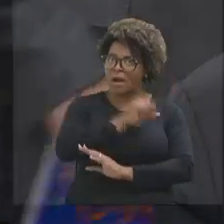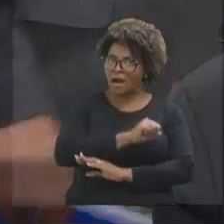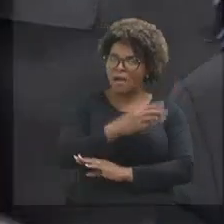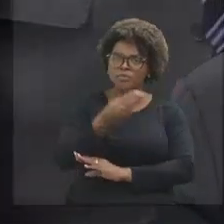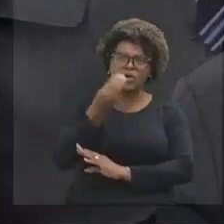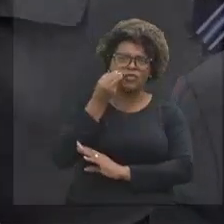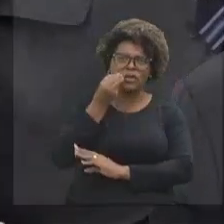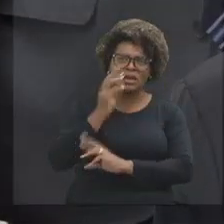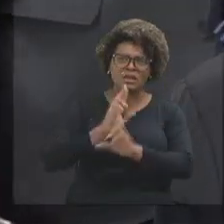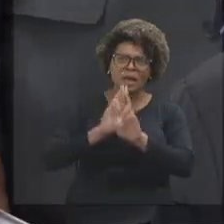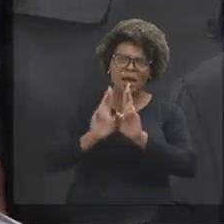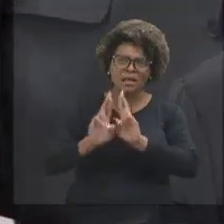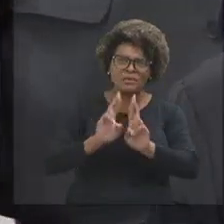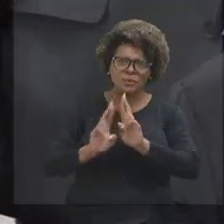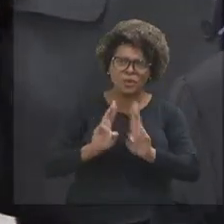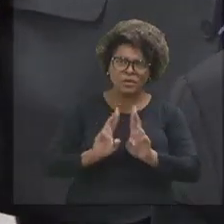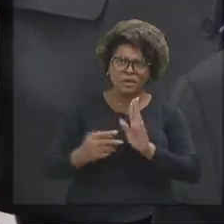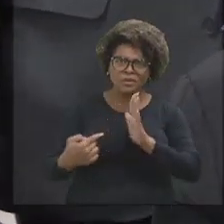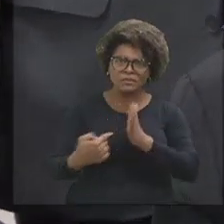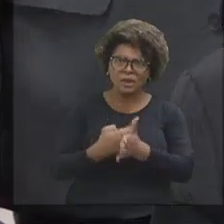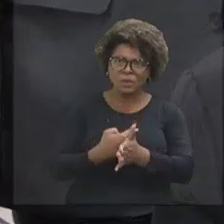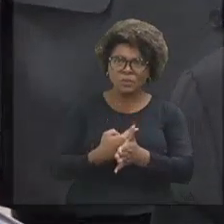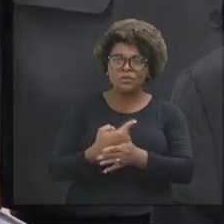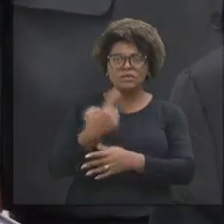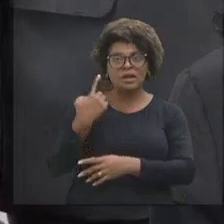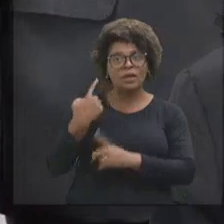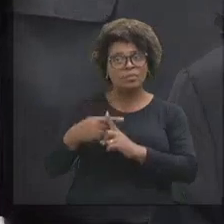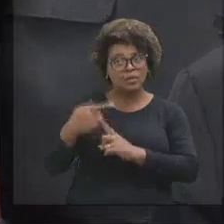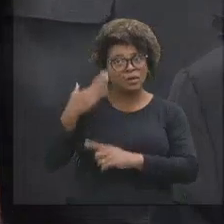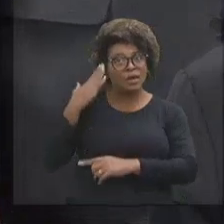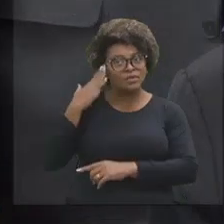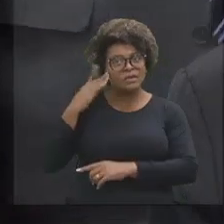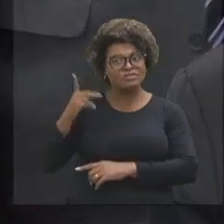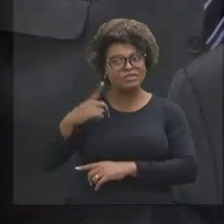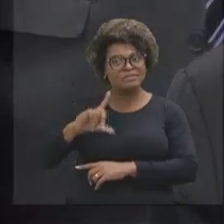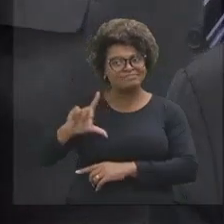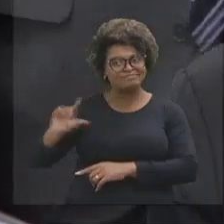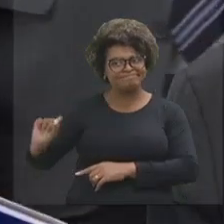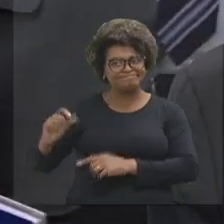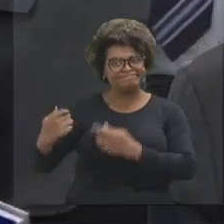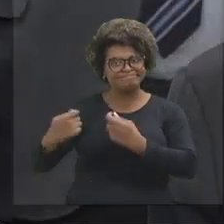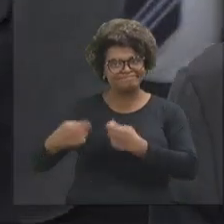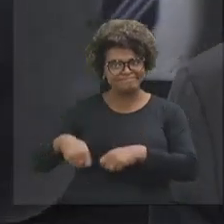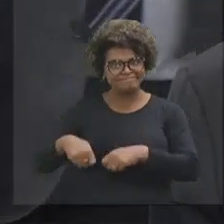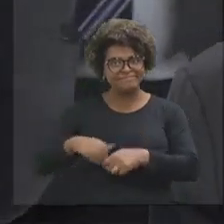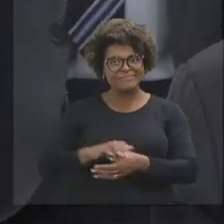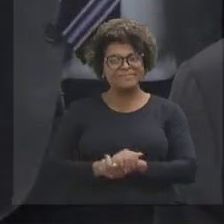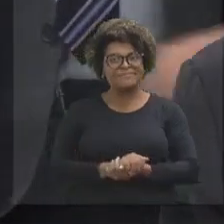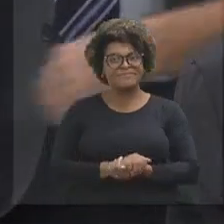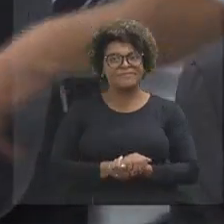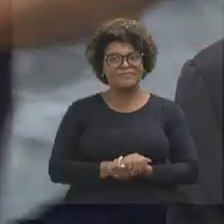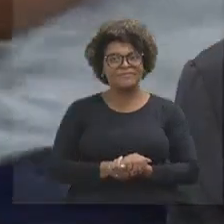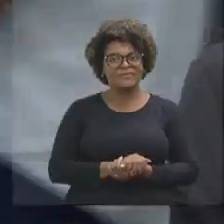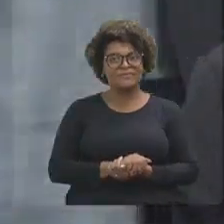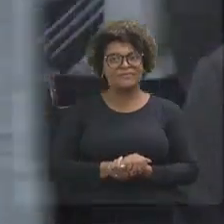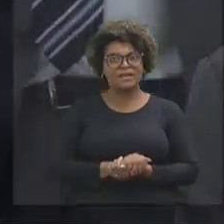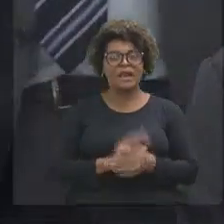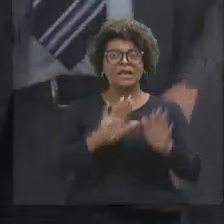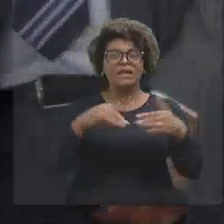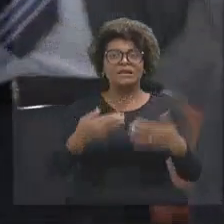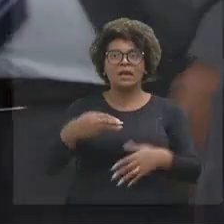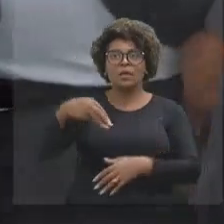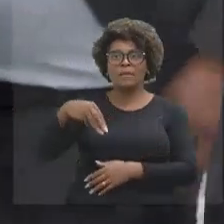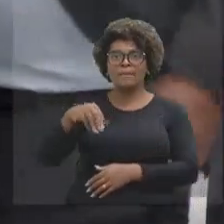vou tentar responder porque eu sei que o senhor vai ter que sair responder em relação a os mamógrafos